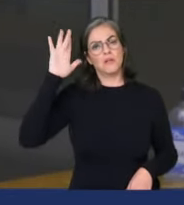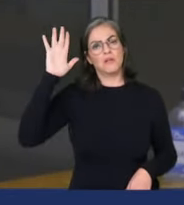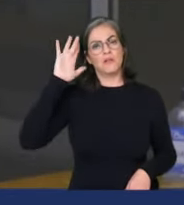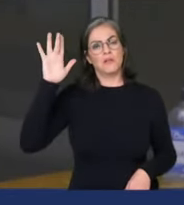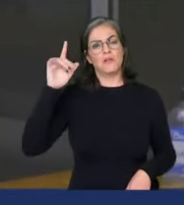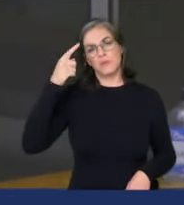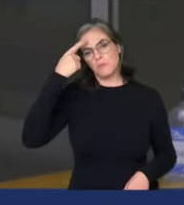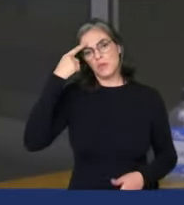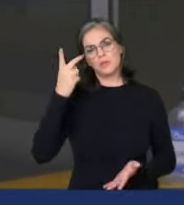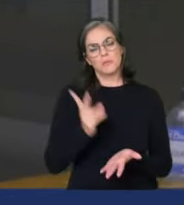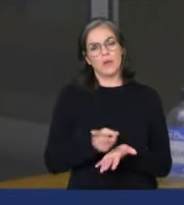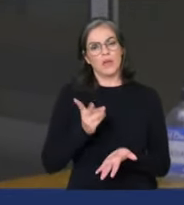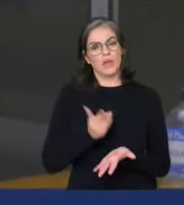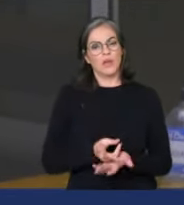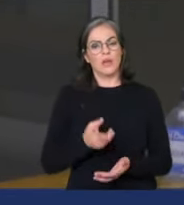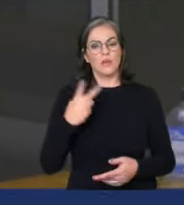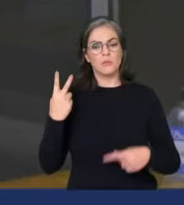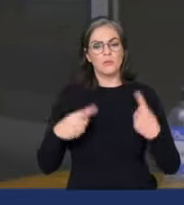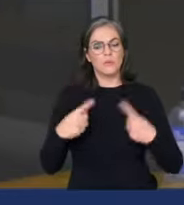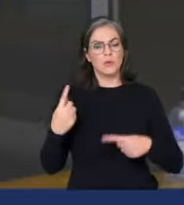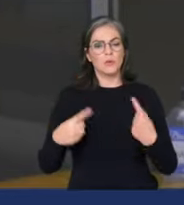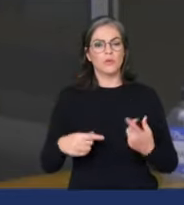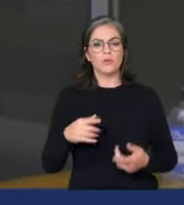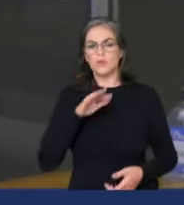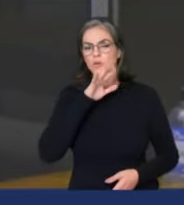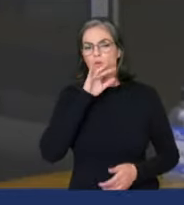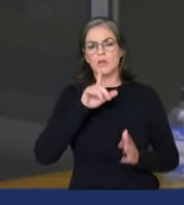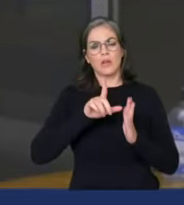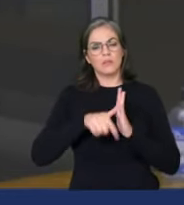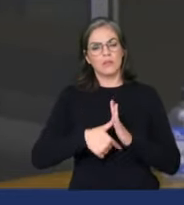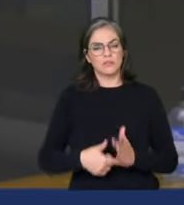mesmice de uma política tacanha, atrasada,